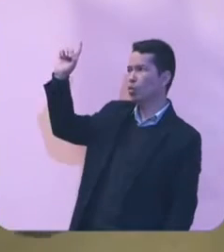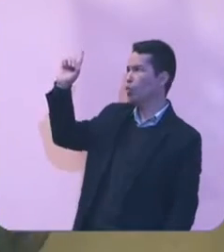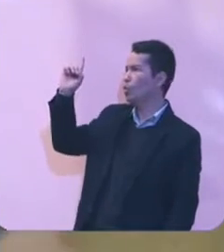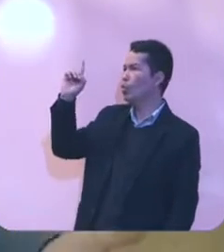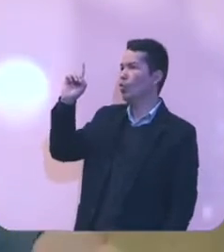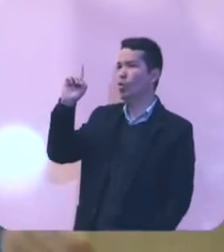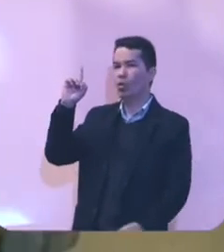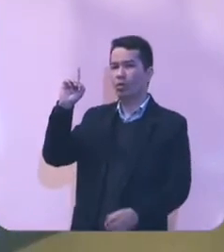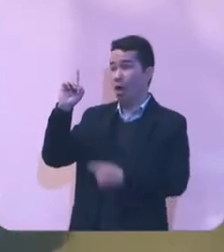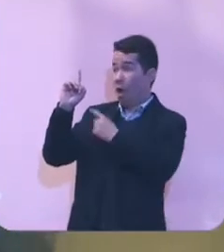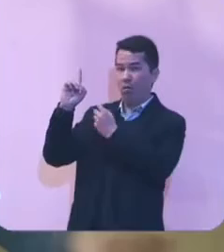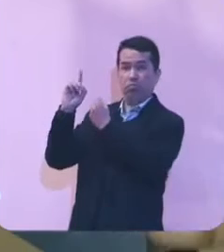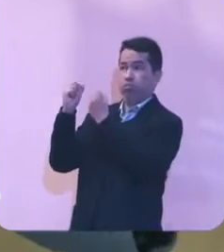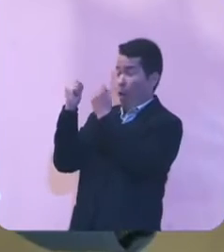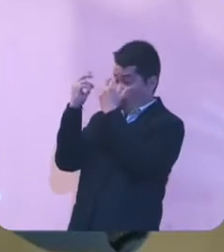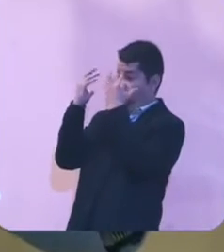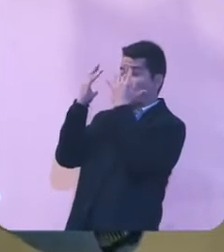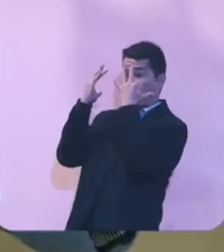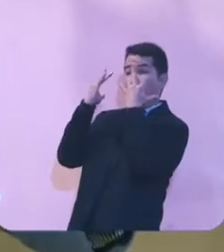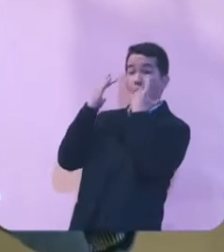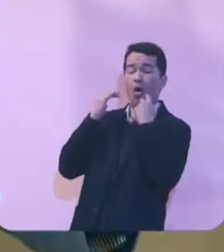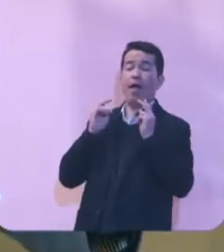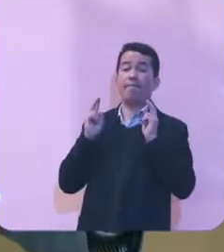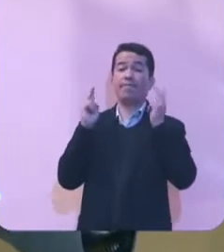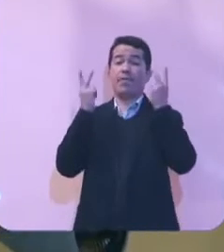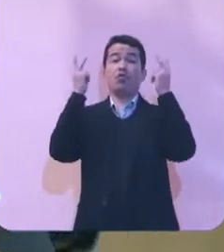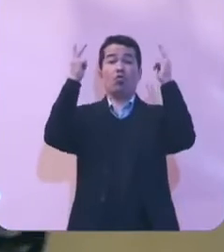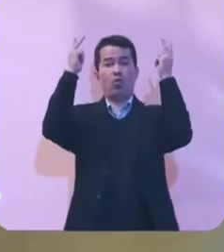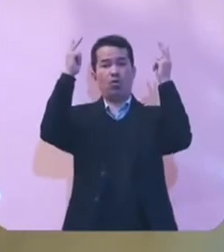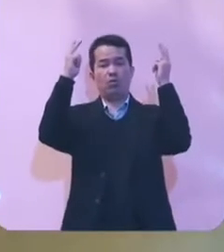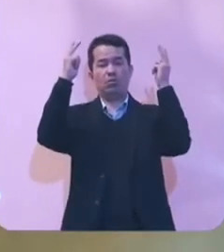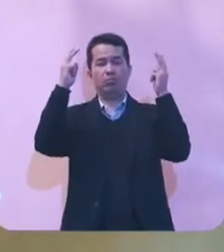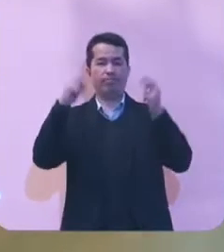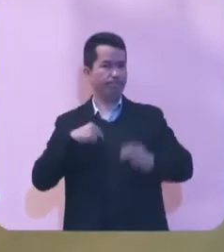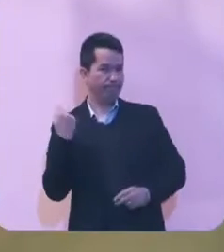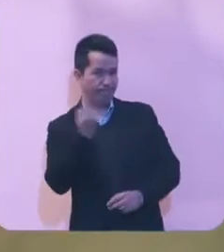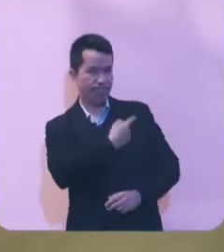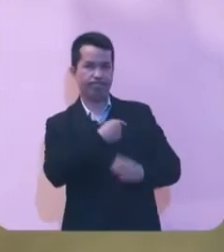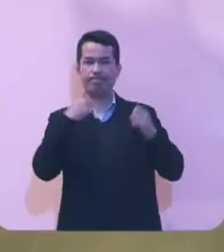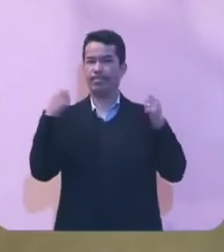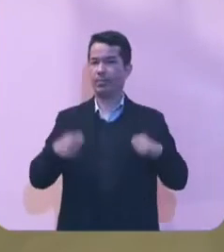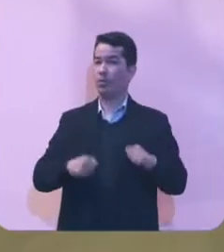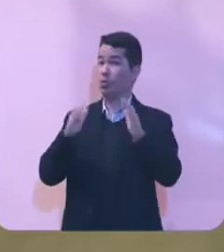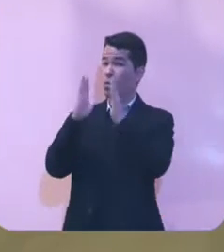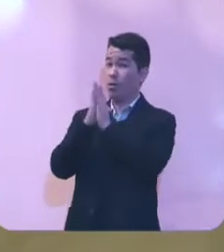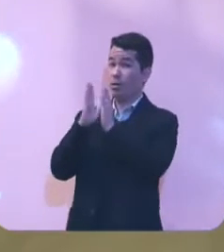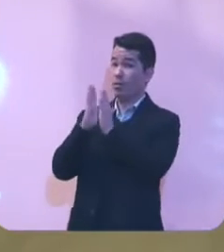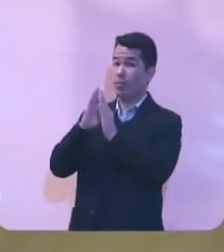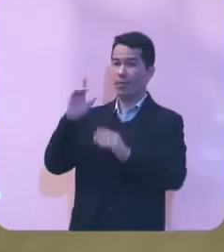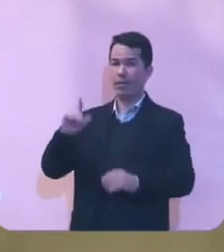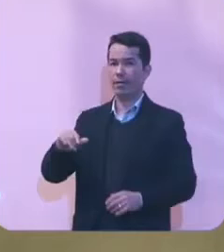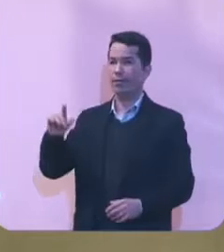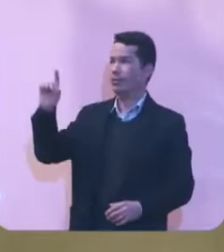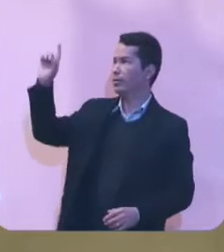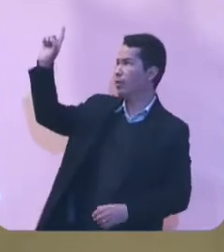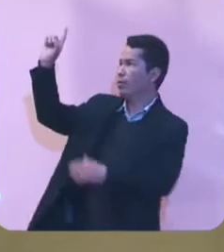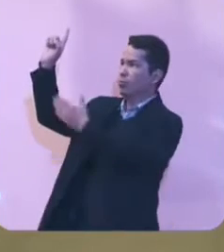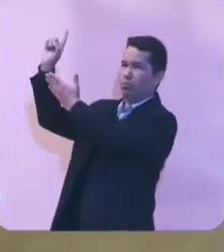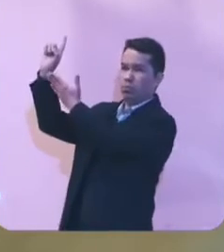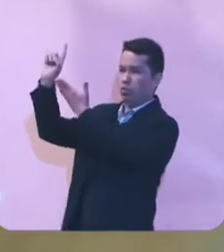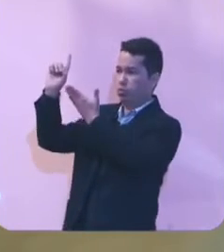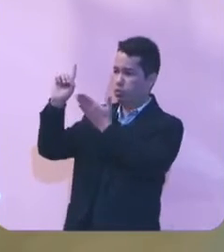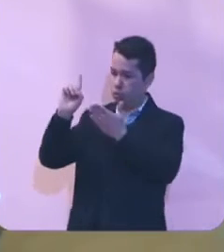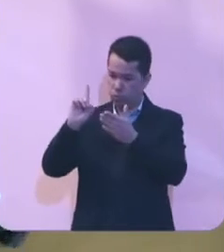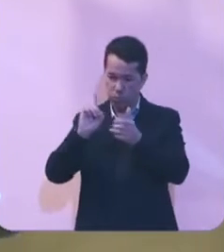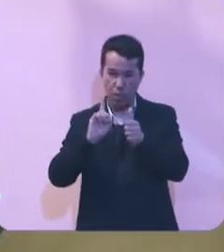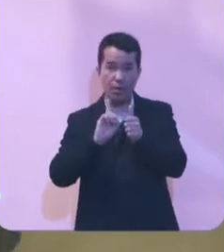Senhor, visita a gente, caminha com a gente, não é? Que não fique só lá no santuário, lá em Sião